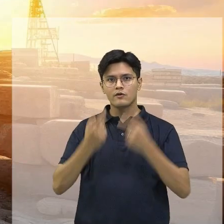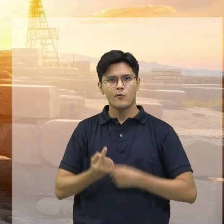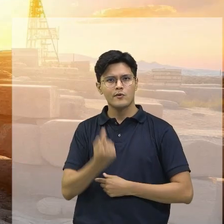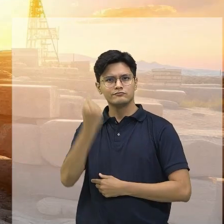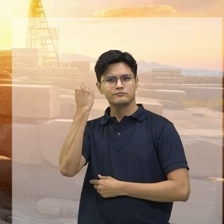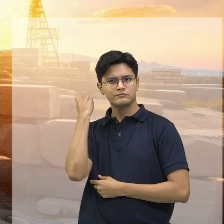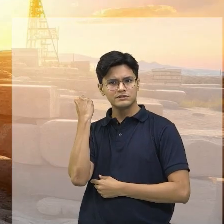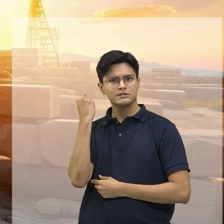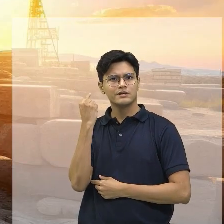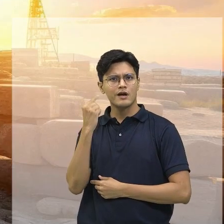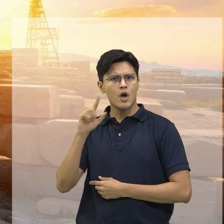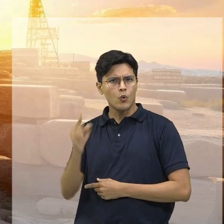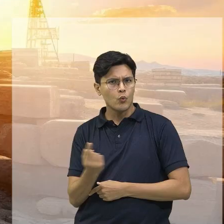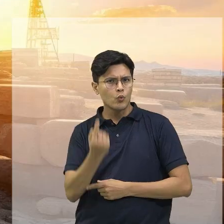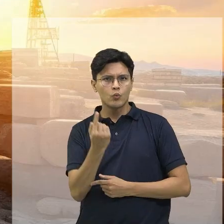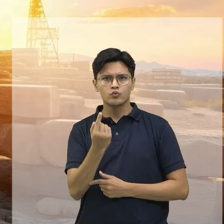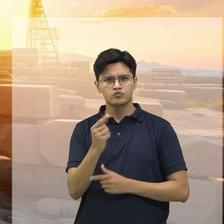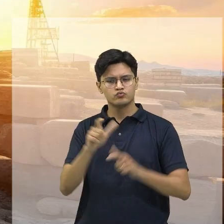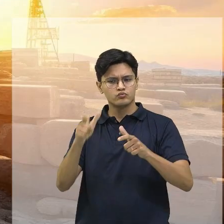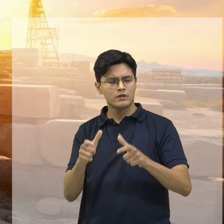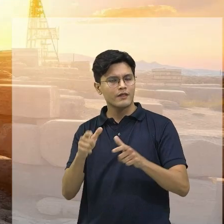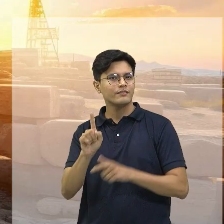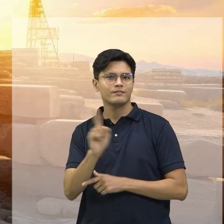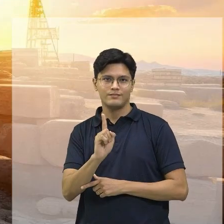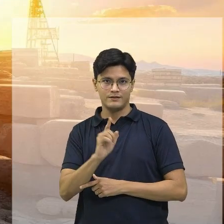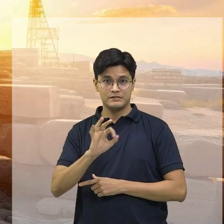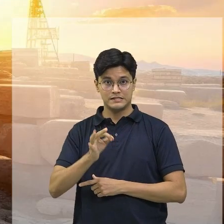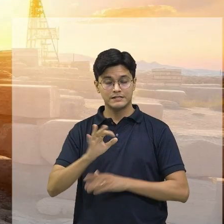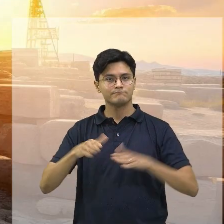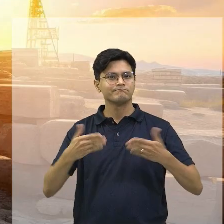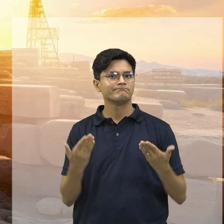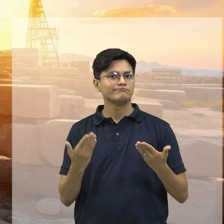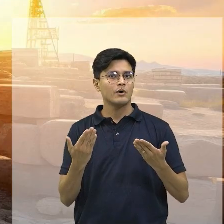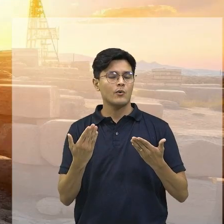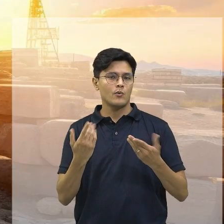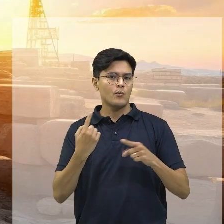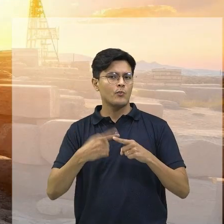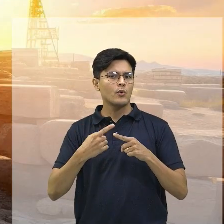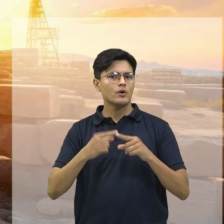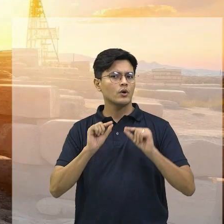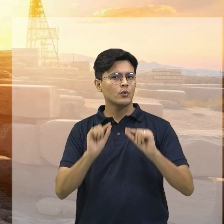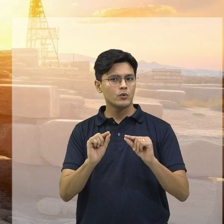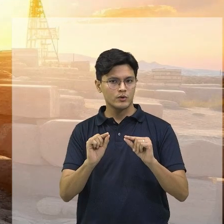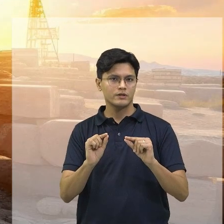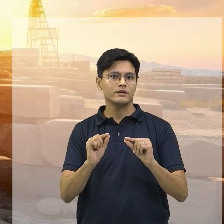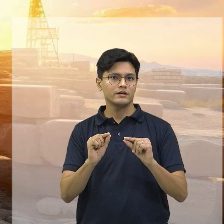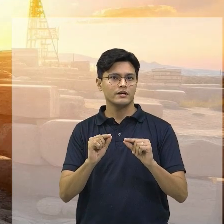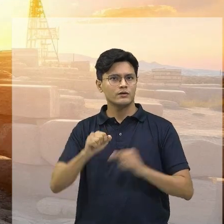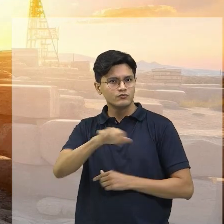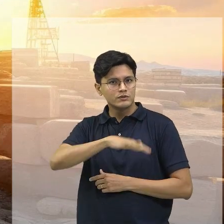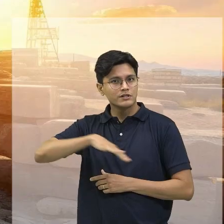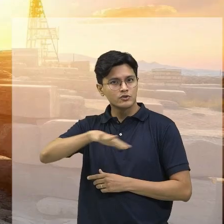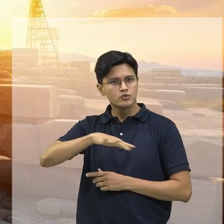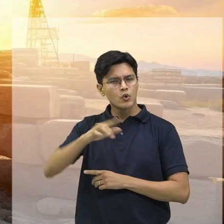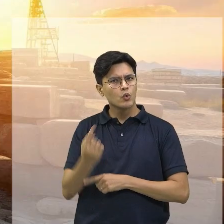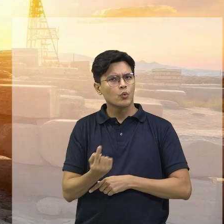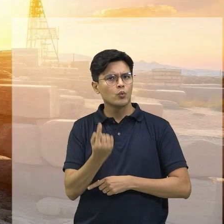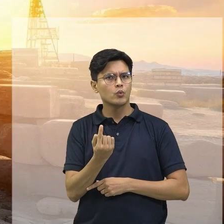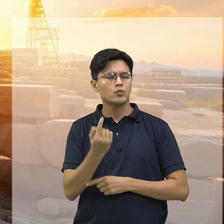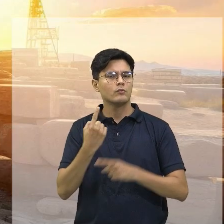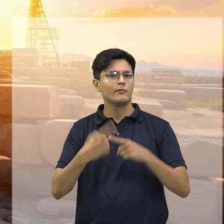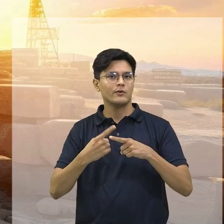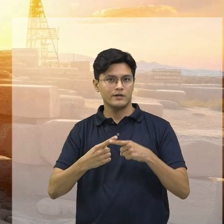unificação. E por que, então, ele é considerado, como um território único?